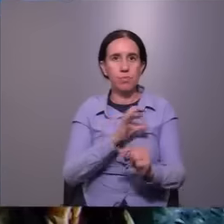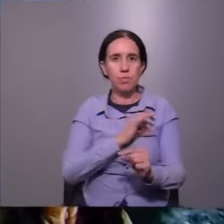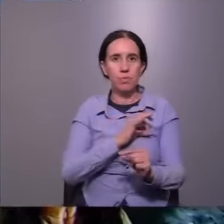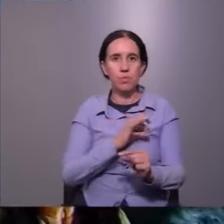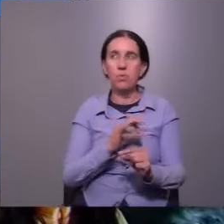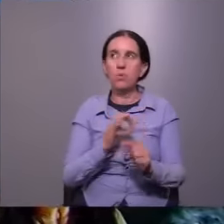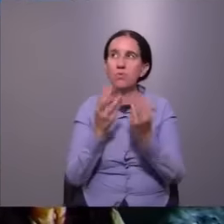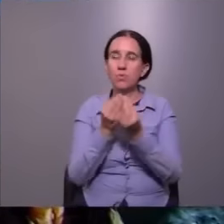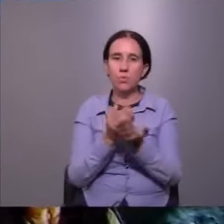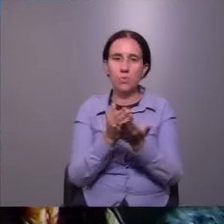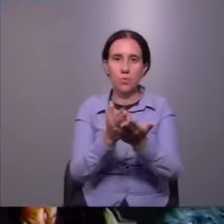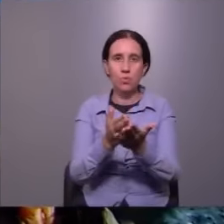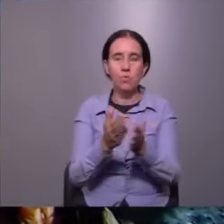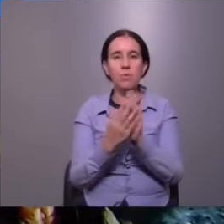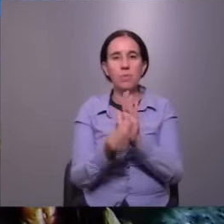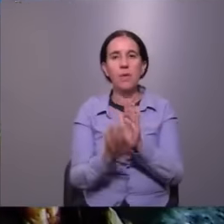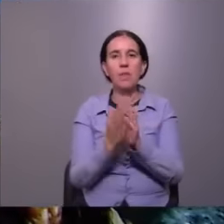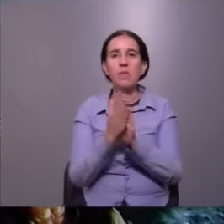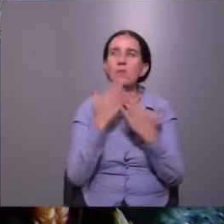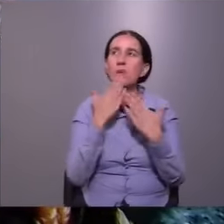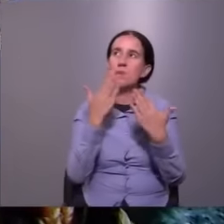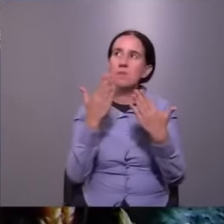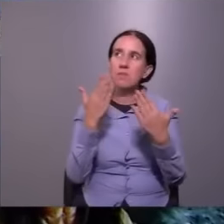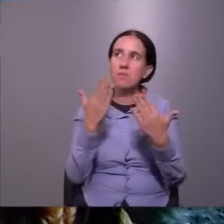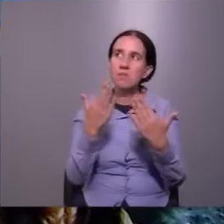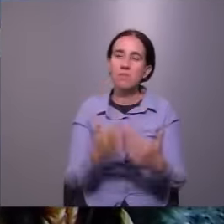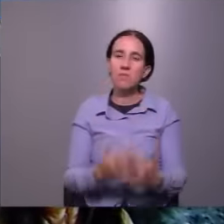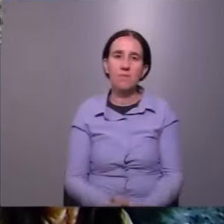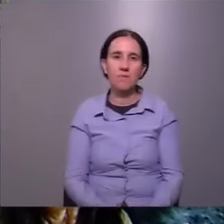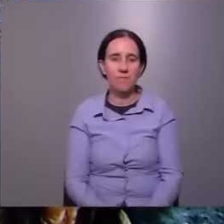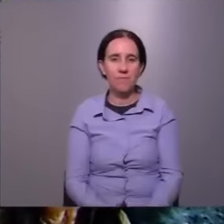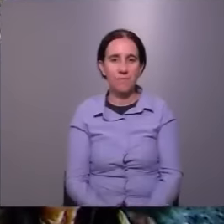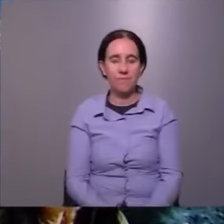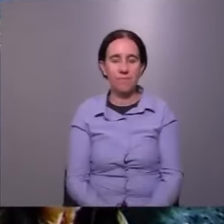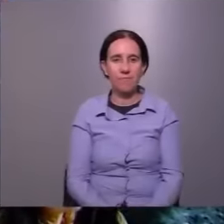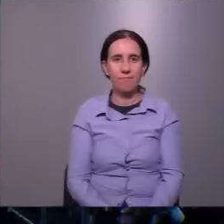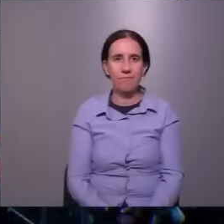Amen. Benedicamus Domino.